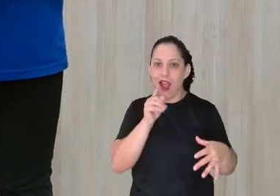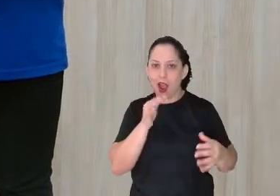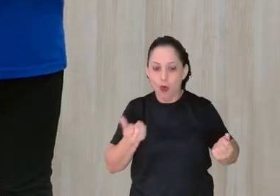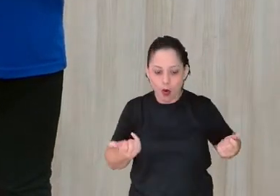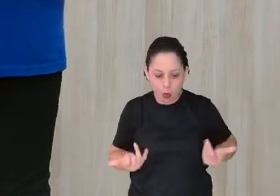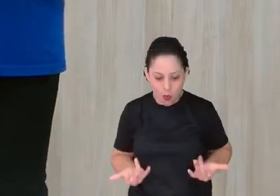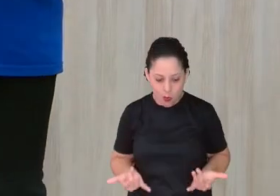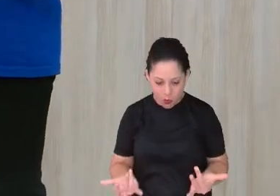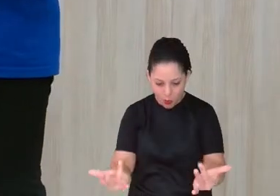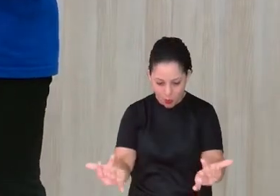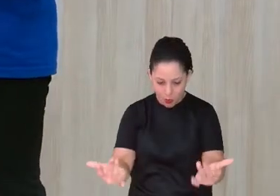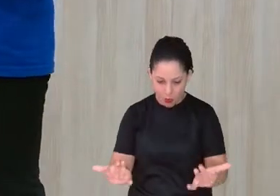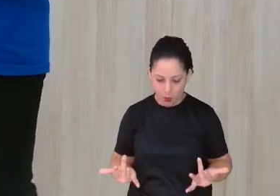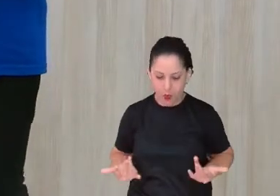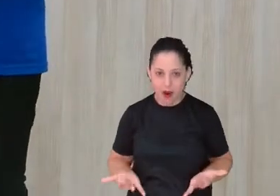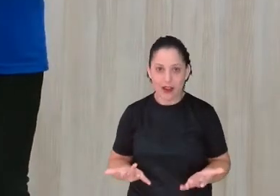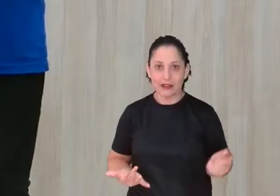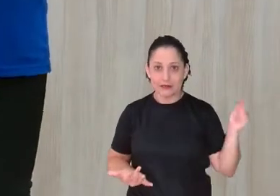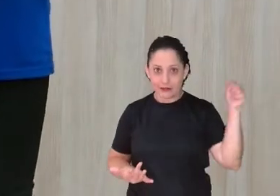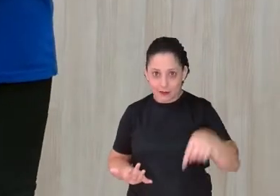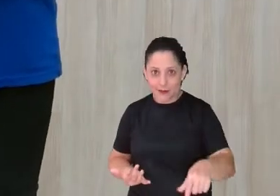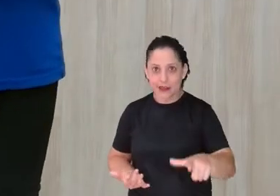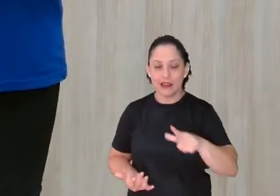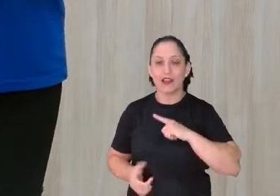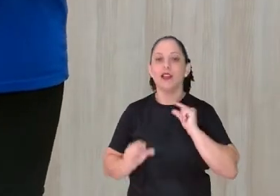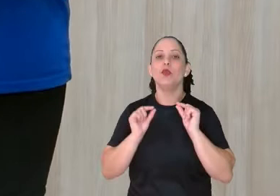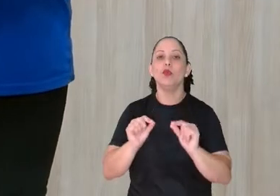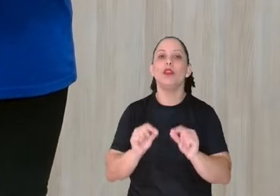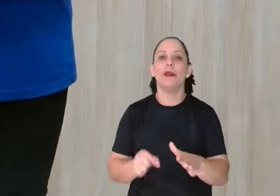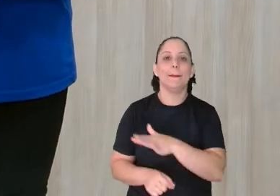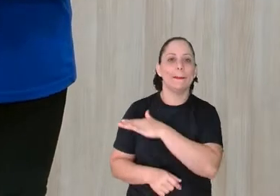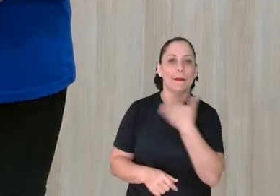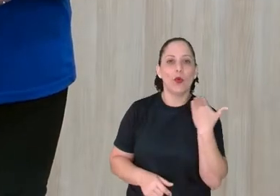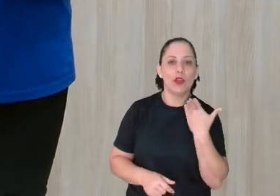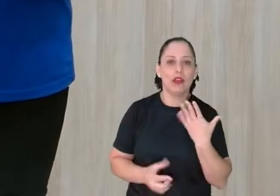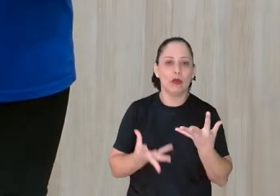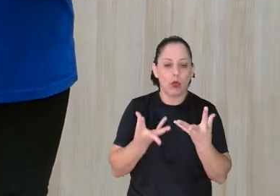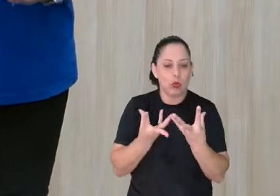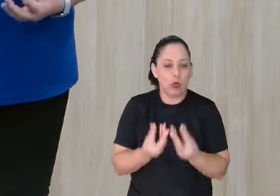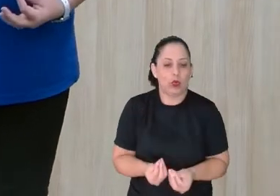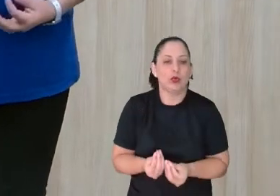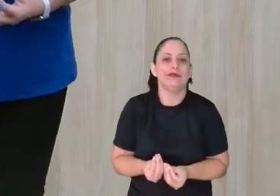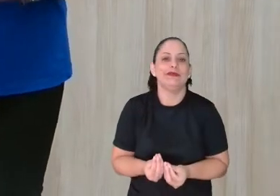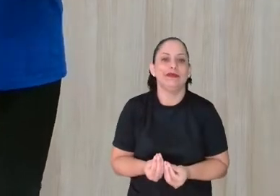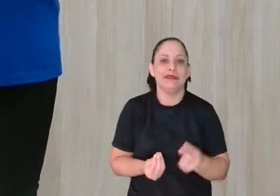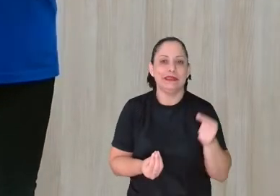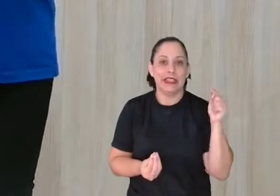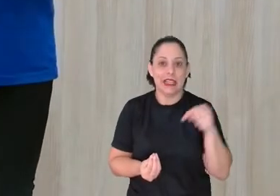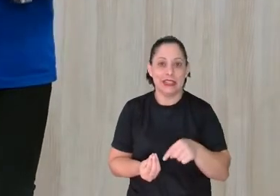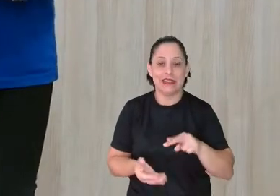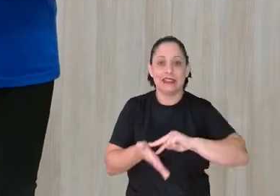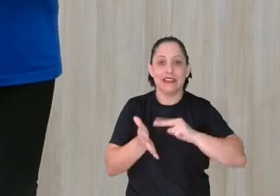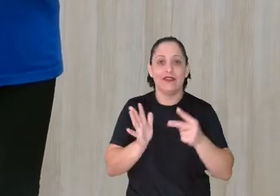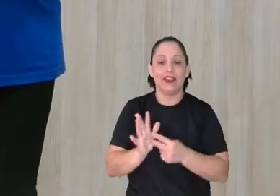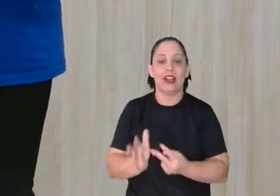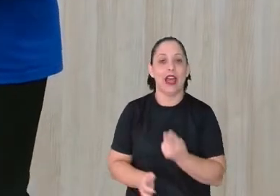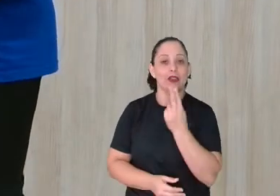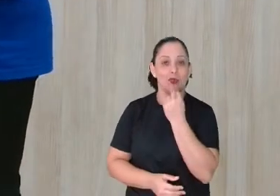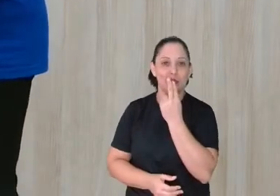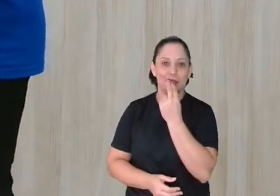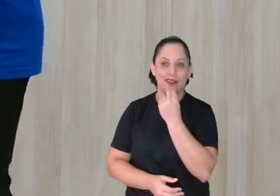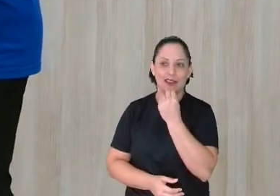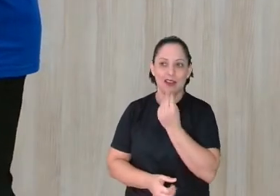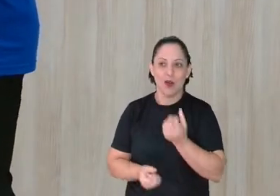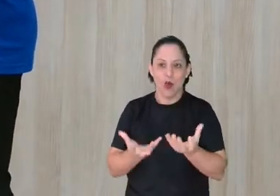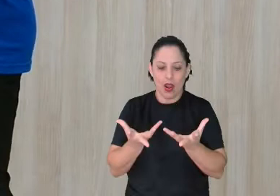né, de seres, eles também vão morrer e vão apodrecer. E esse apodrecimento é vida, é nutriente.